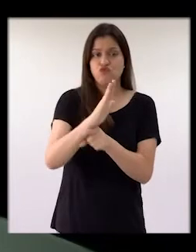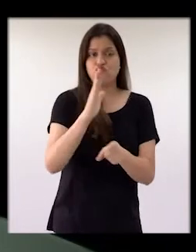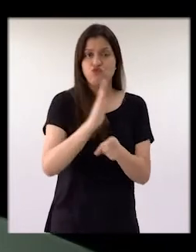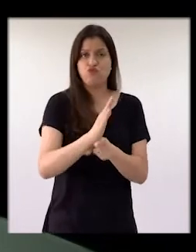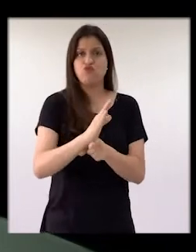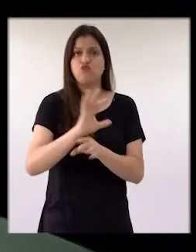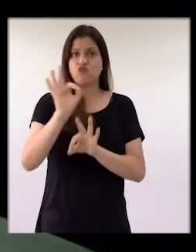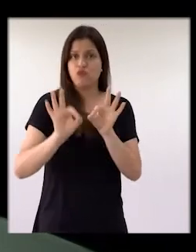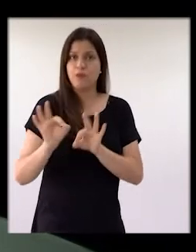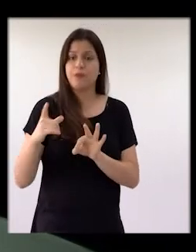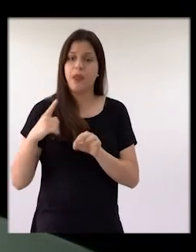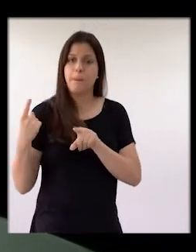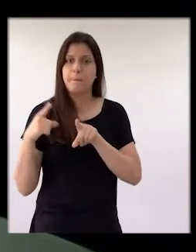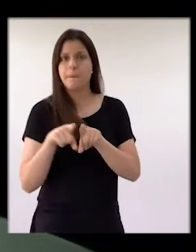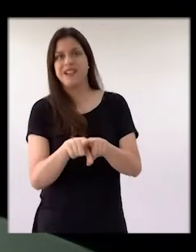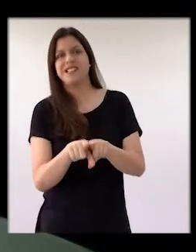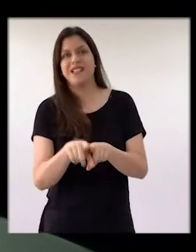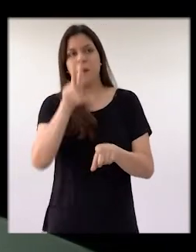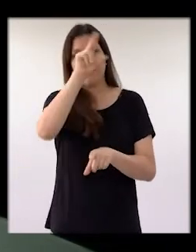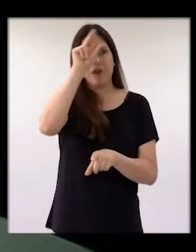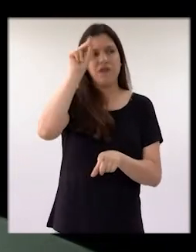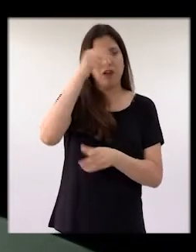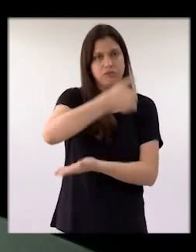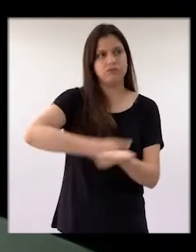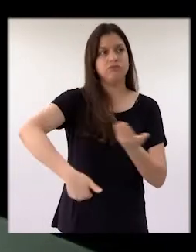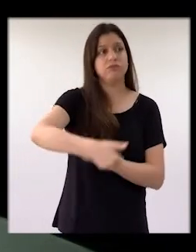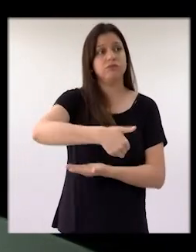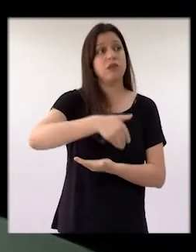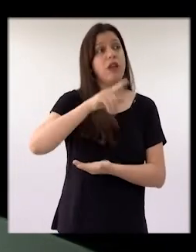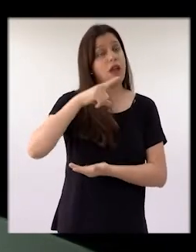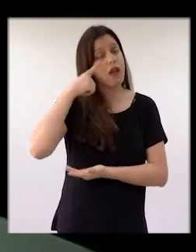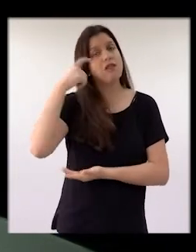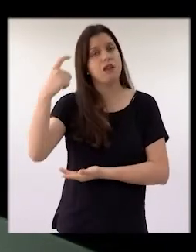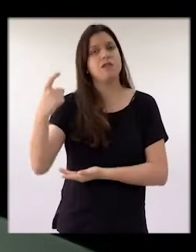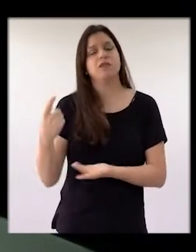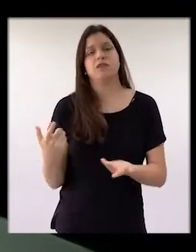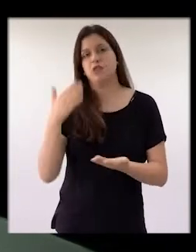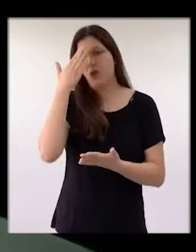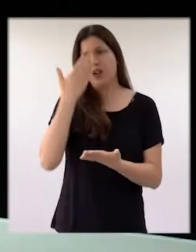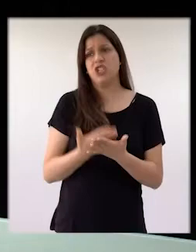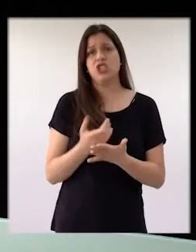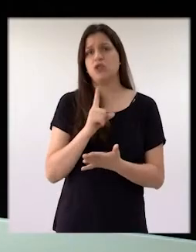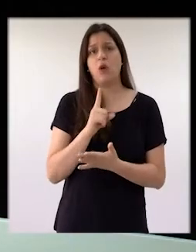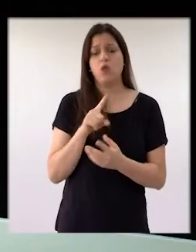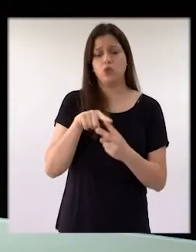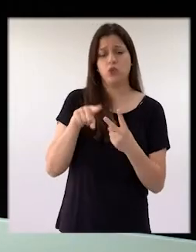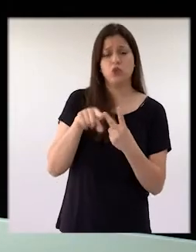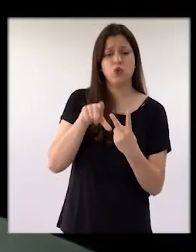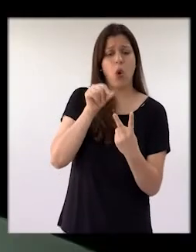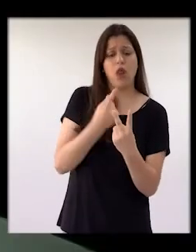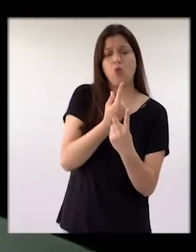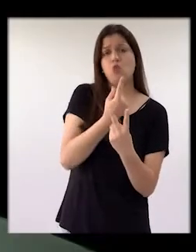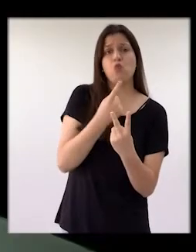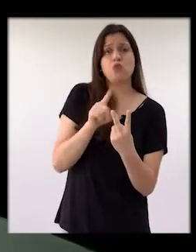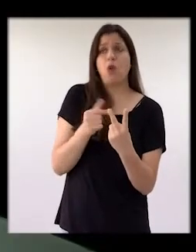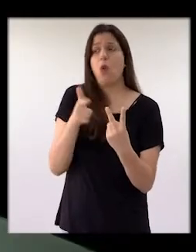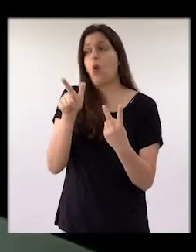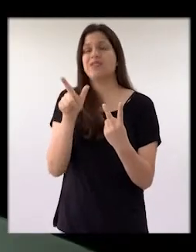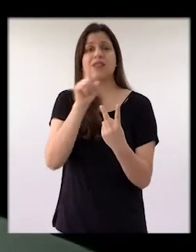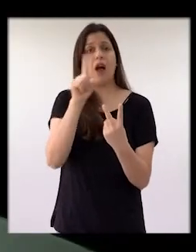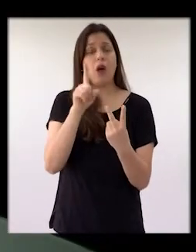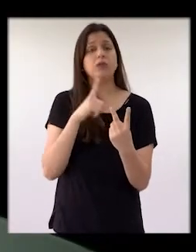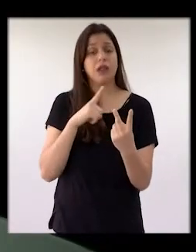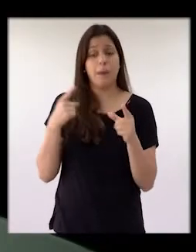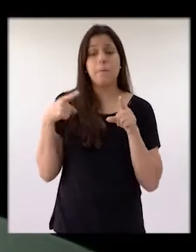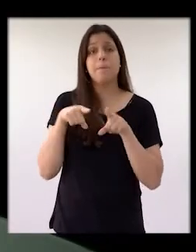estado a gente está agora no esgoto buscando, então, fazer uma parceria, né, PPP. Então, isso é muito interessante. Eu acredito, assim, que não é um ou